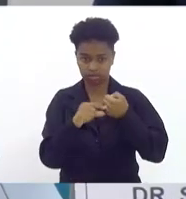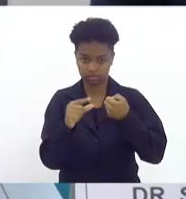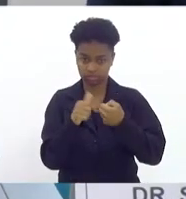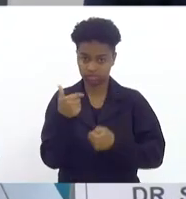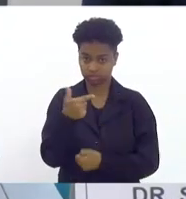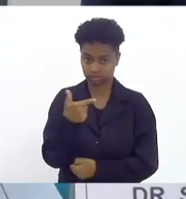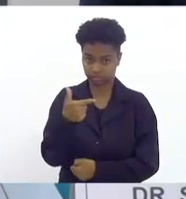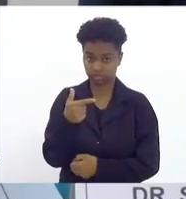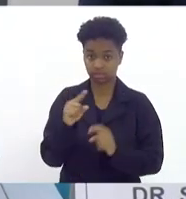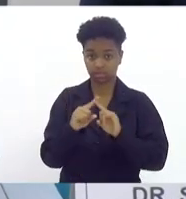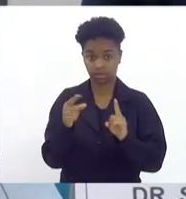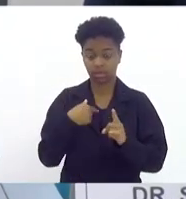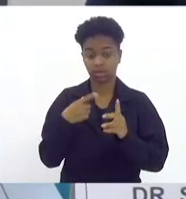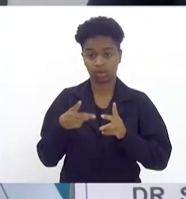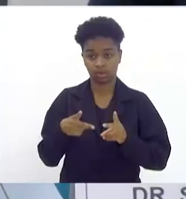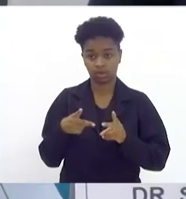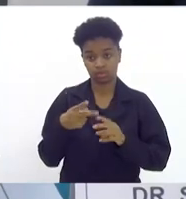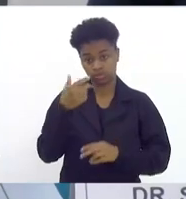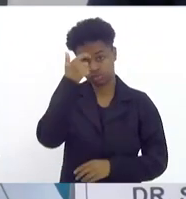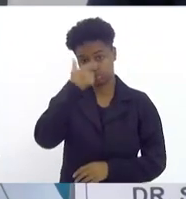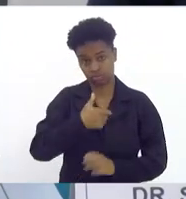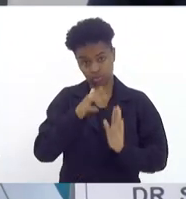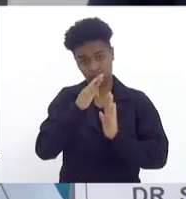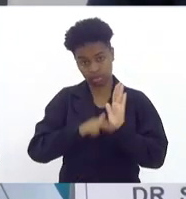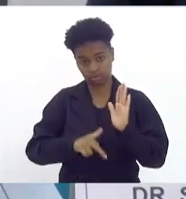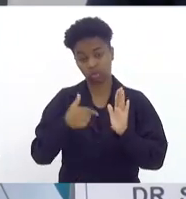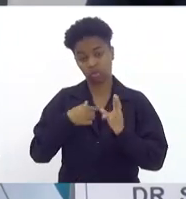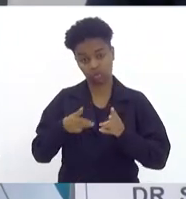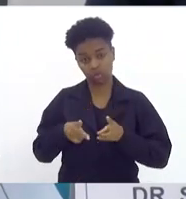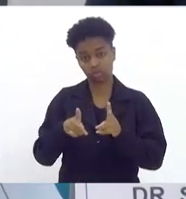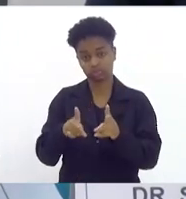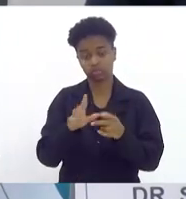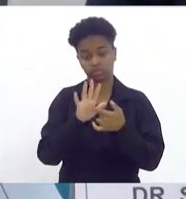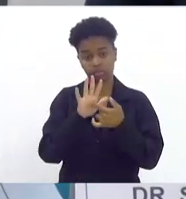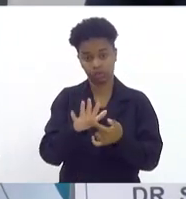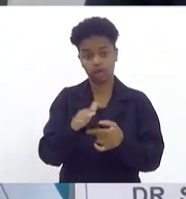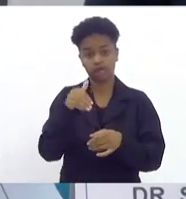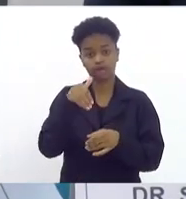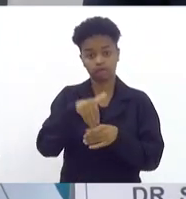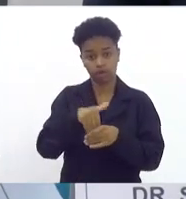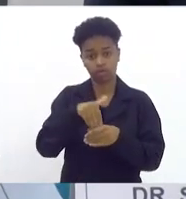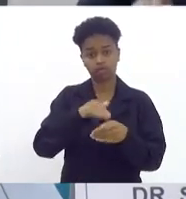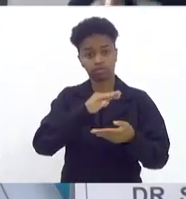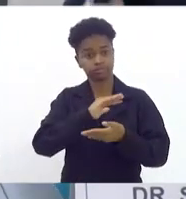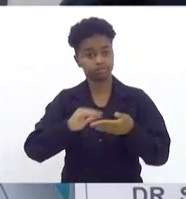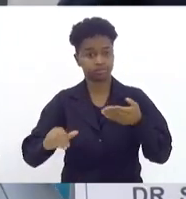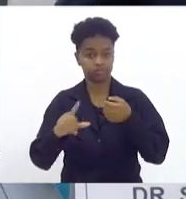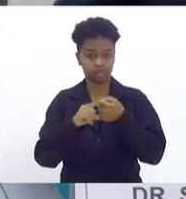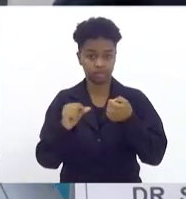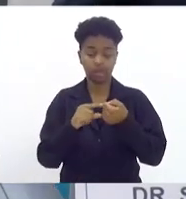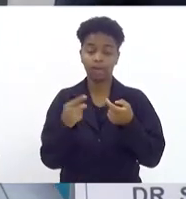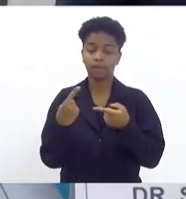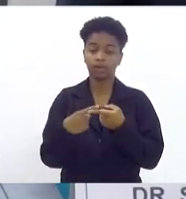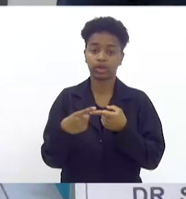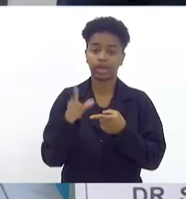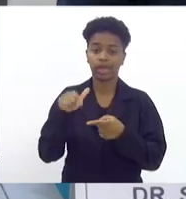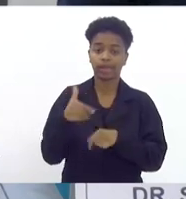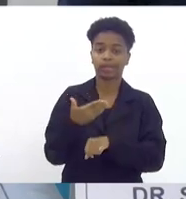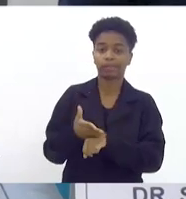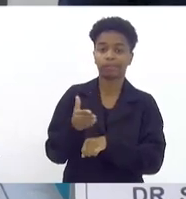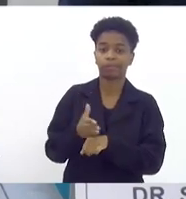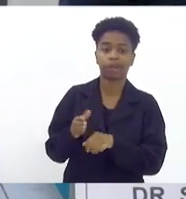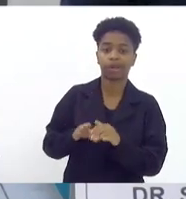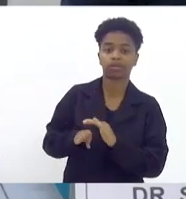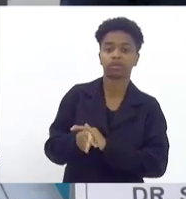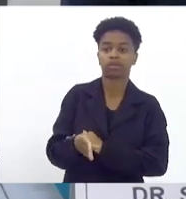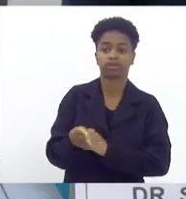vou continuar, sou relator, né? Vou continuar apresentando o voto pela supressão, até para adotar como prática, independente